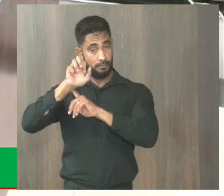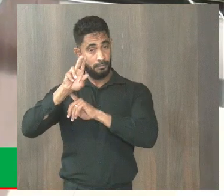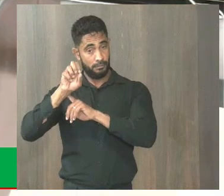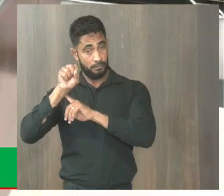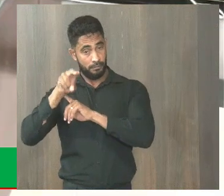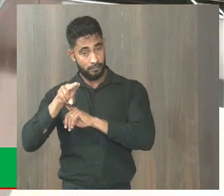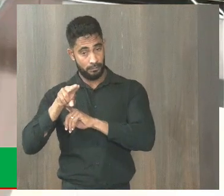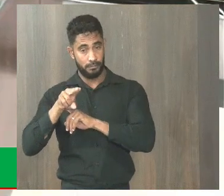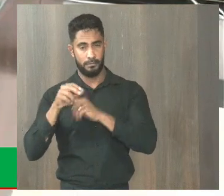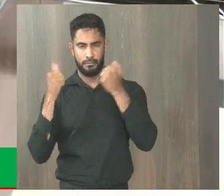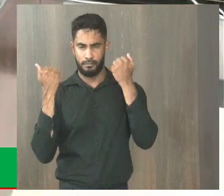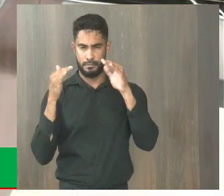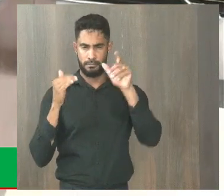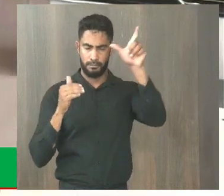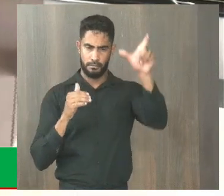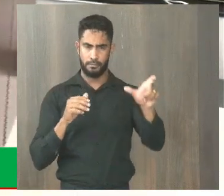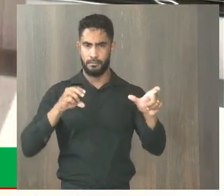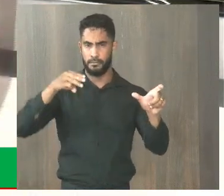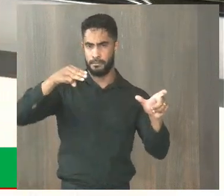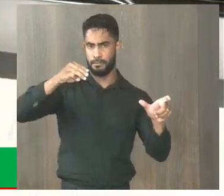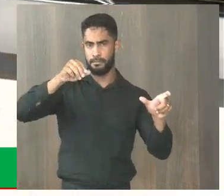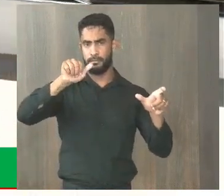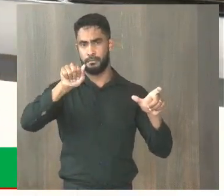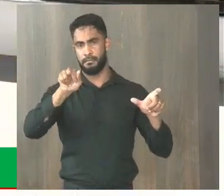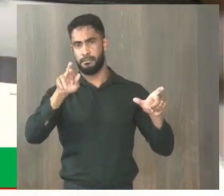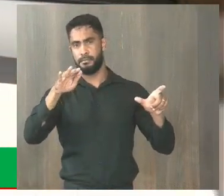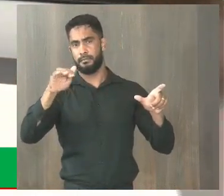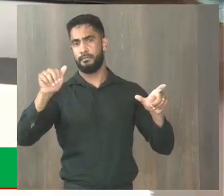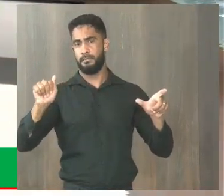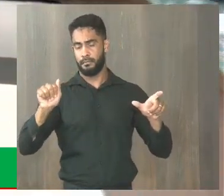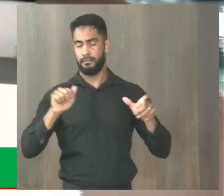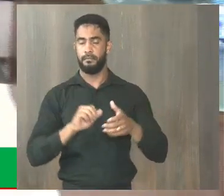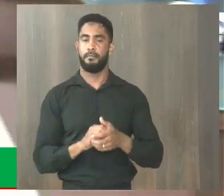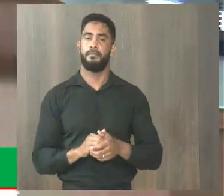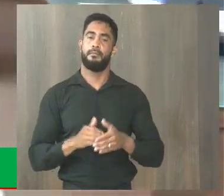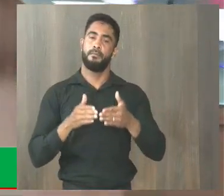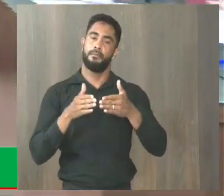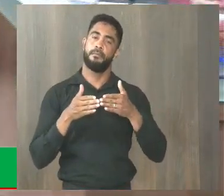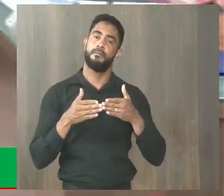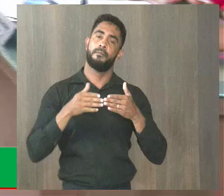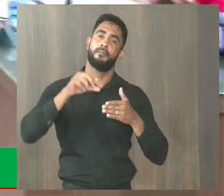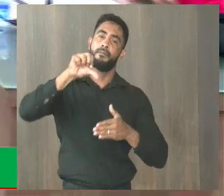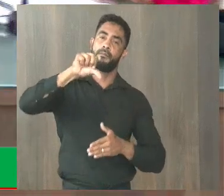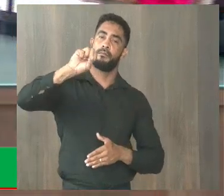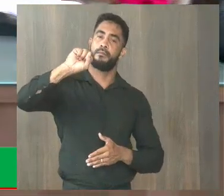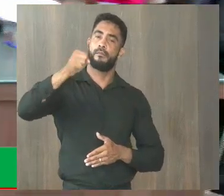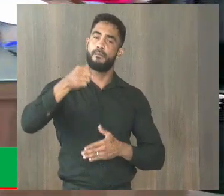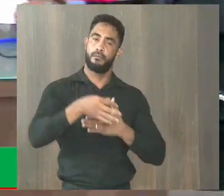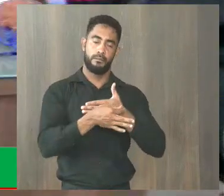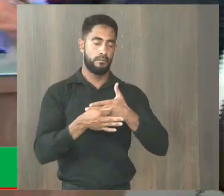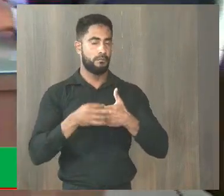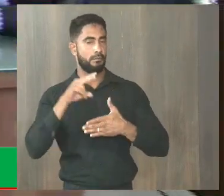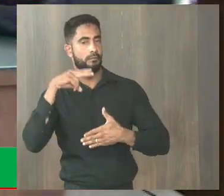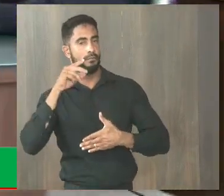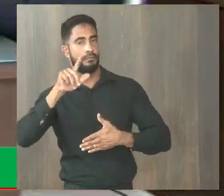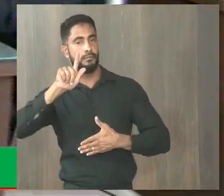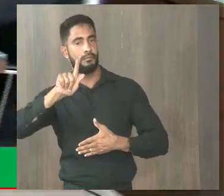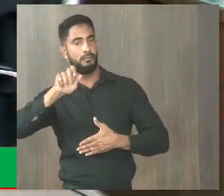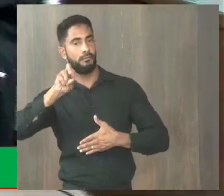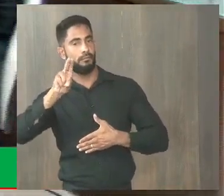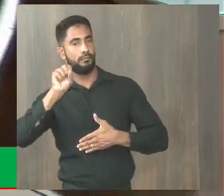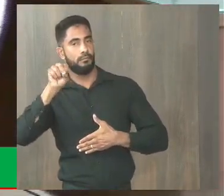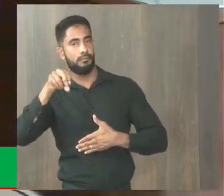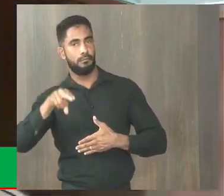com a senhora Maria Aparecida Gomes da Silva. Requerimento 098/2024, de autoria do vereador Gerson da